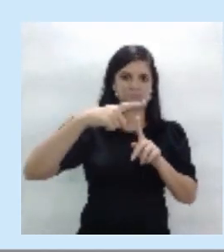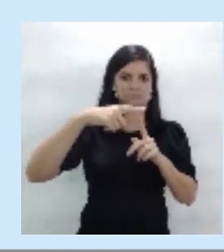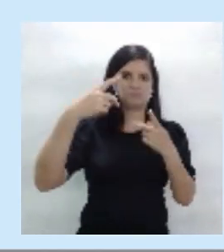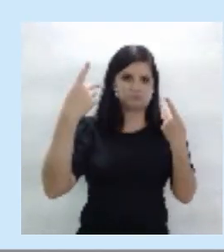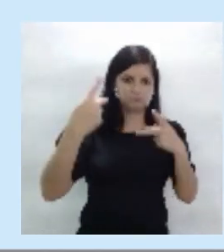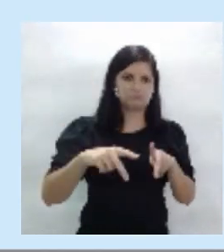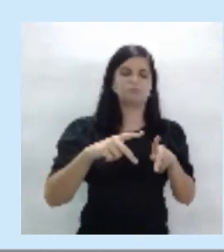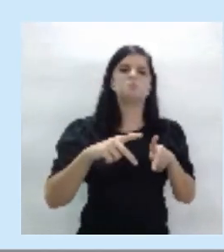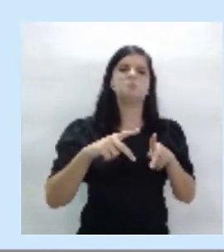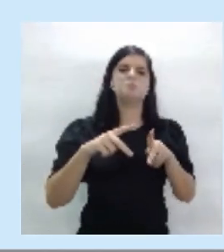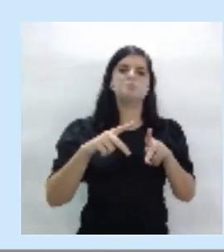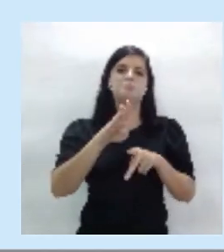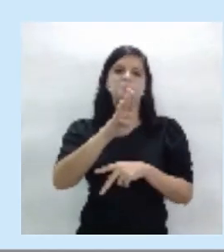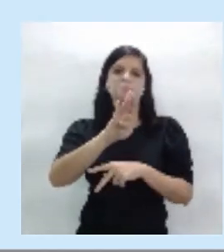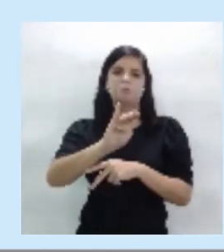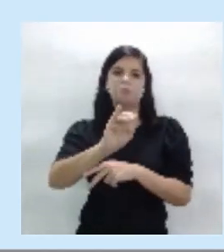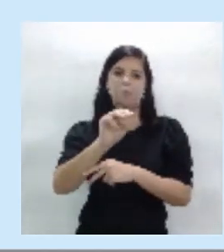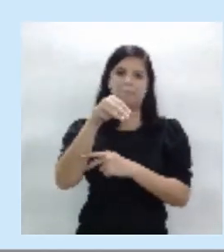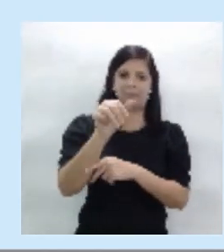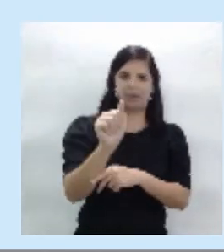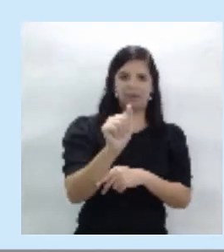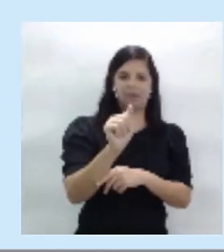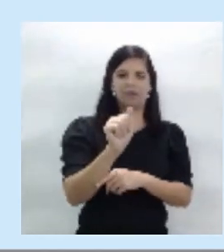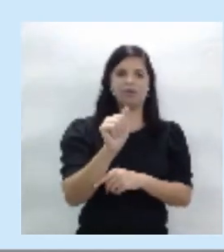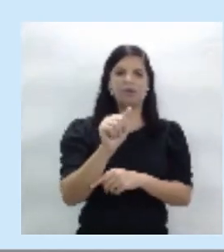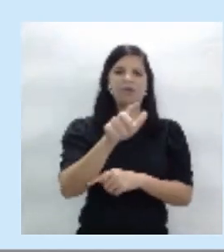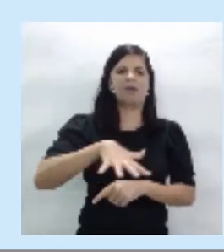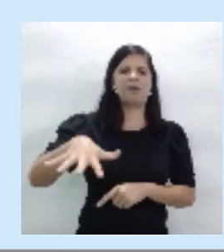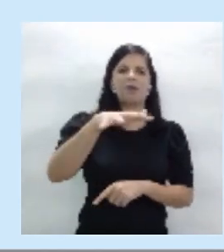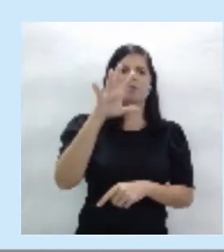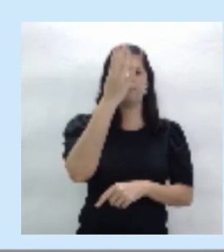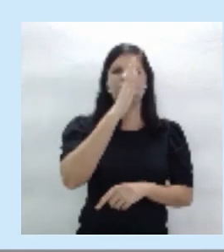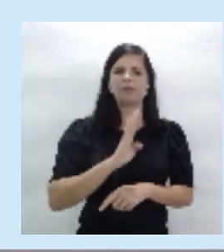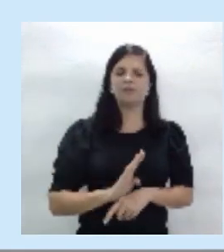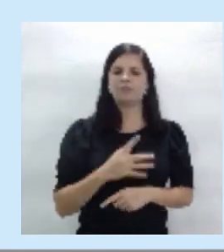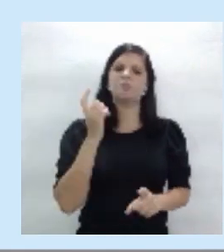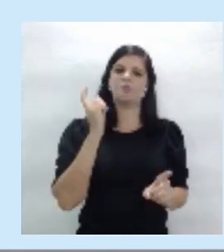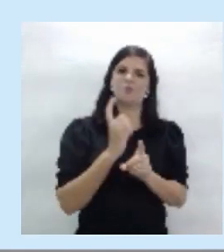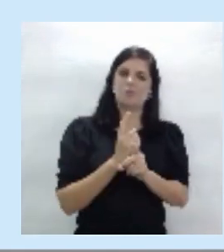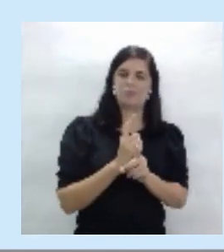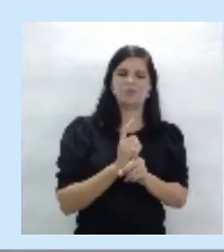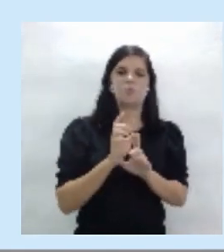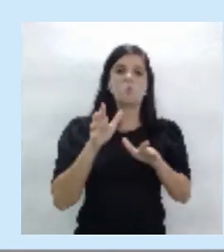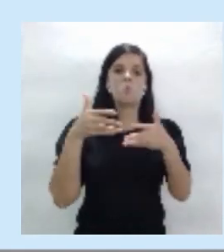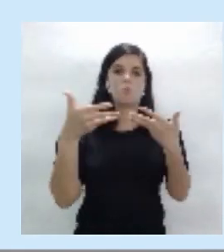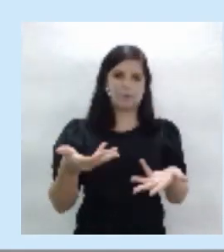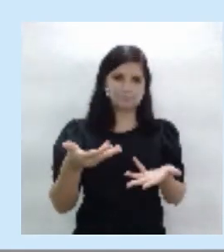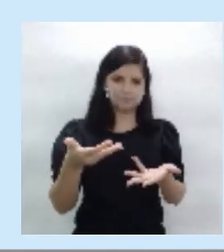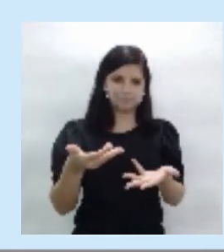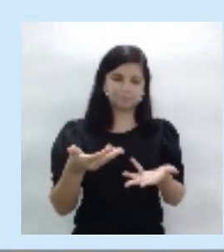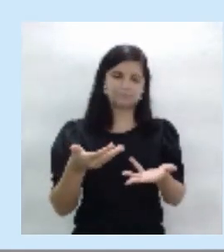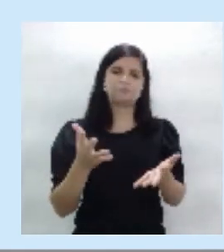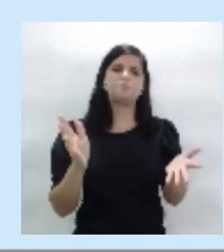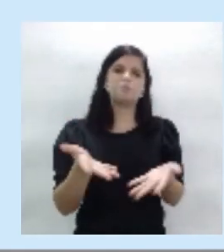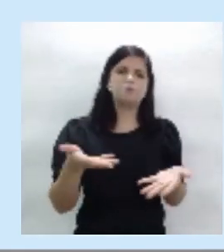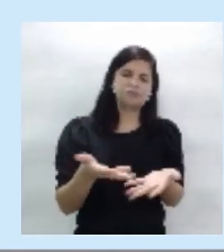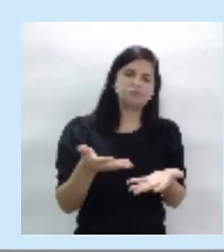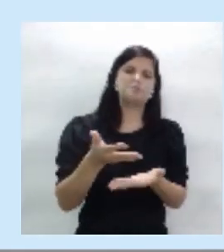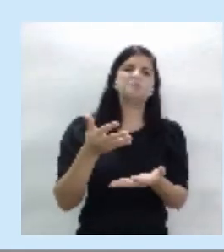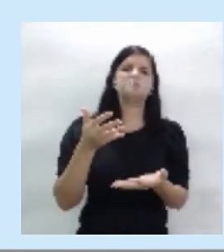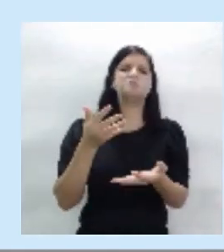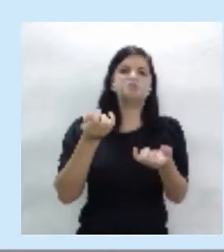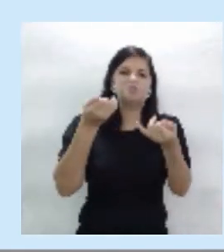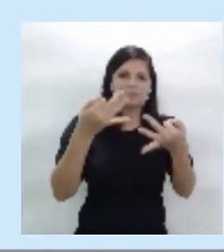gente encontra nesses biomas e quais as áreas do Brasil que a gente consegue achar esses biomas, mas vamos especificar um pouco